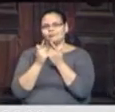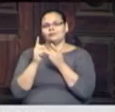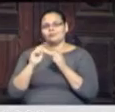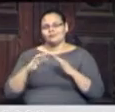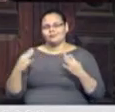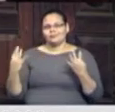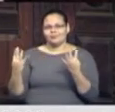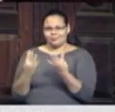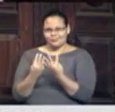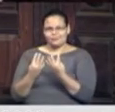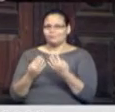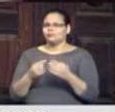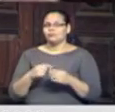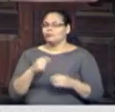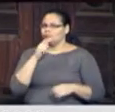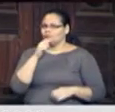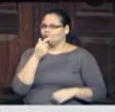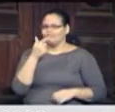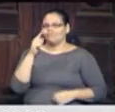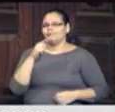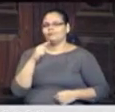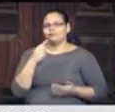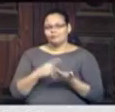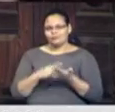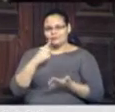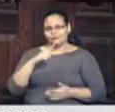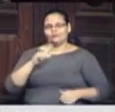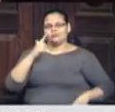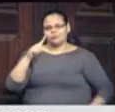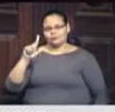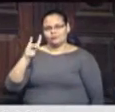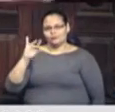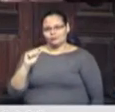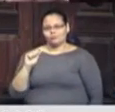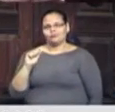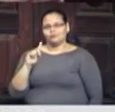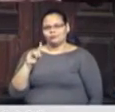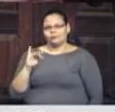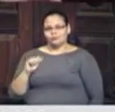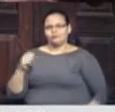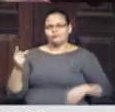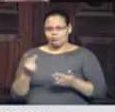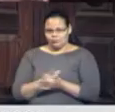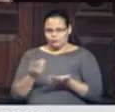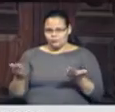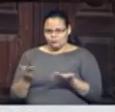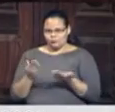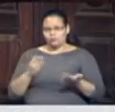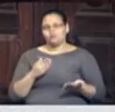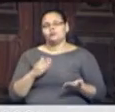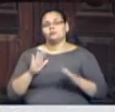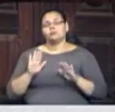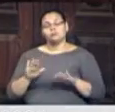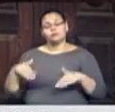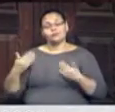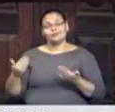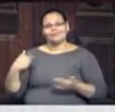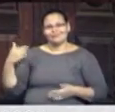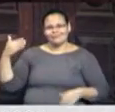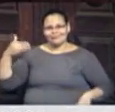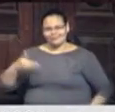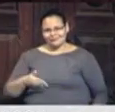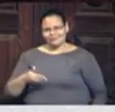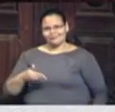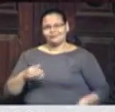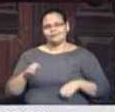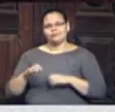entorno, então foi suspensa. Então foi marcada uma nova data que aconteceu hoje. Quando eu cheguei para a